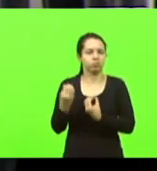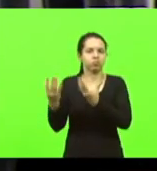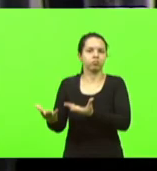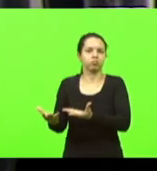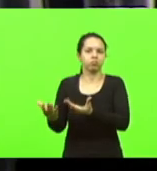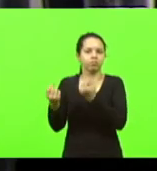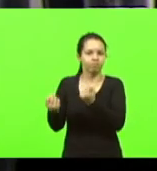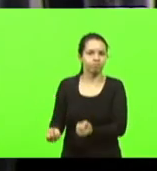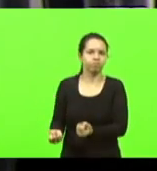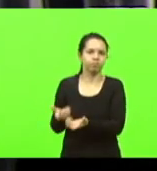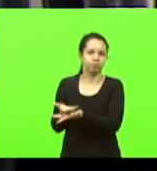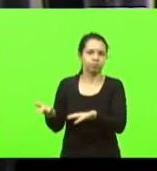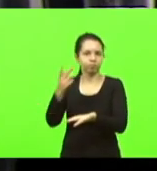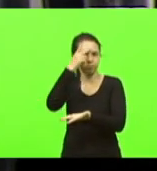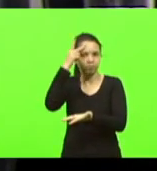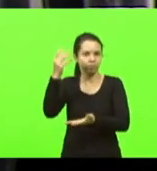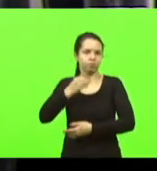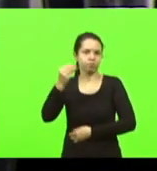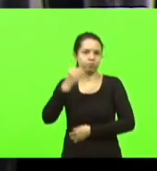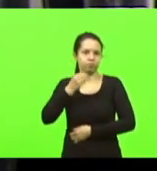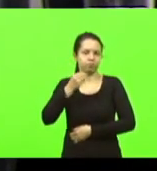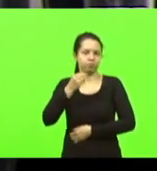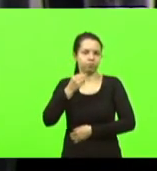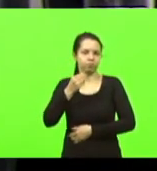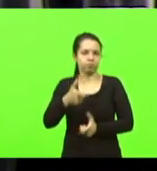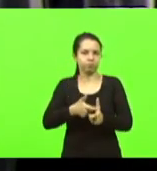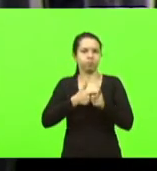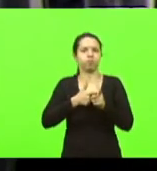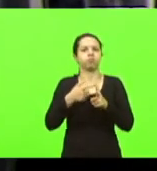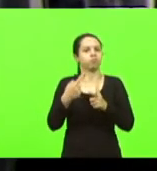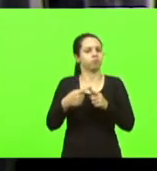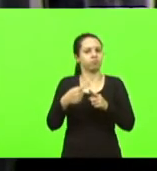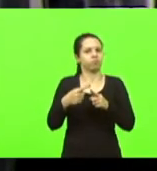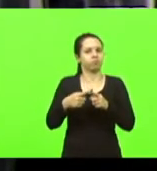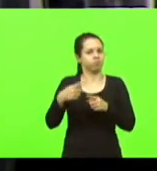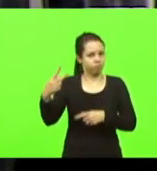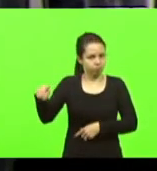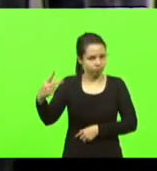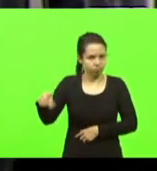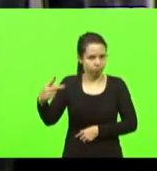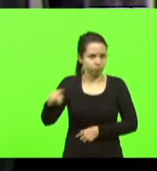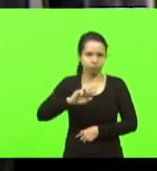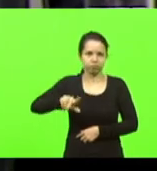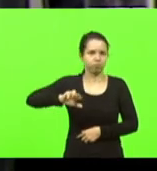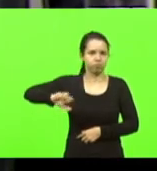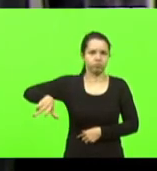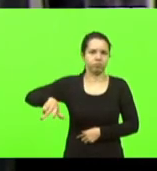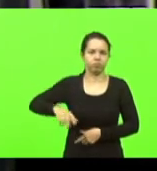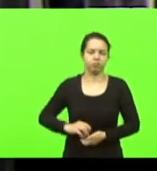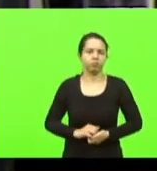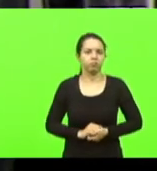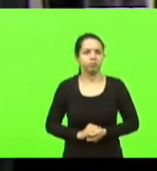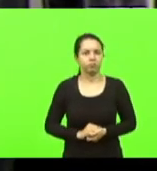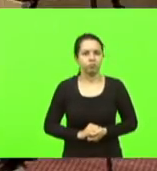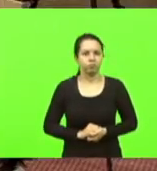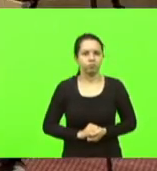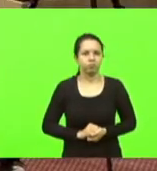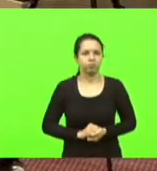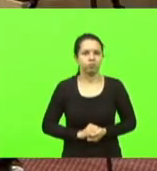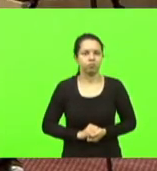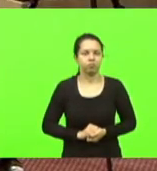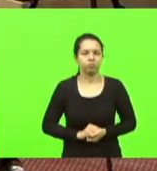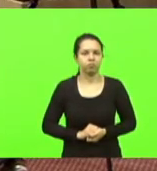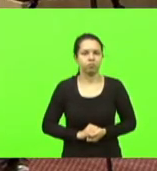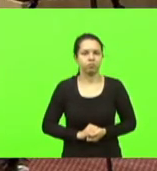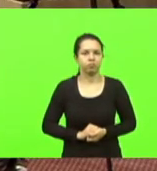a conta dessa previdência porque não é dele E aí e não